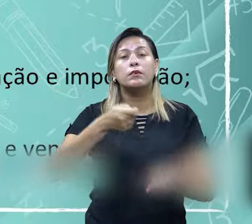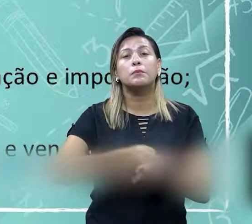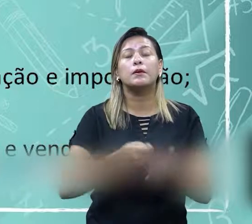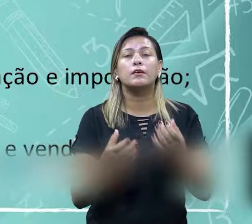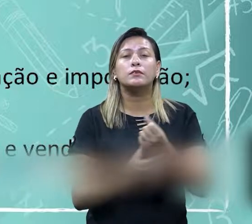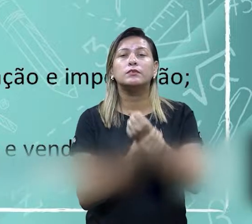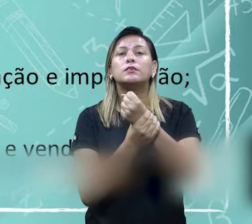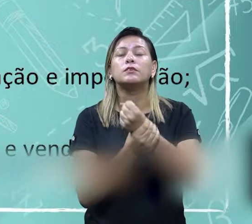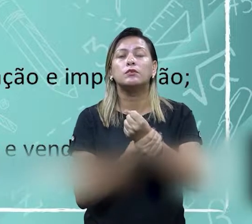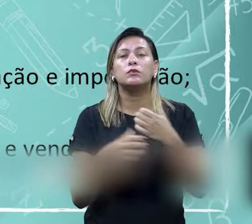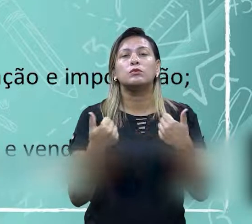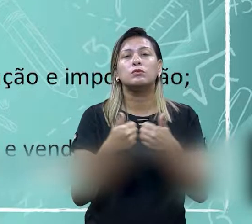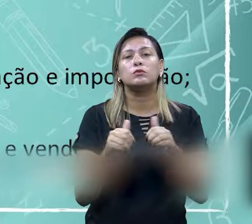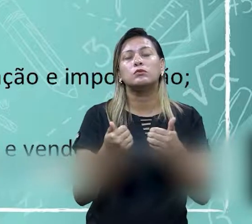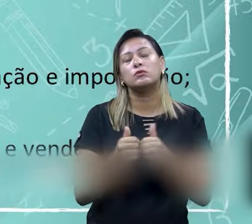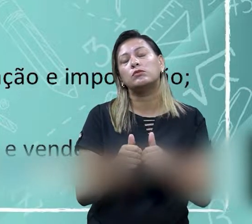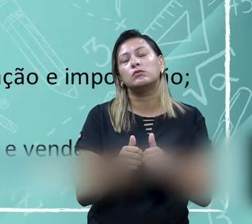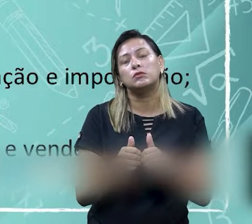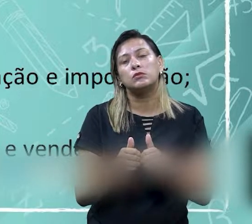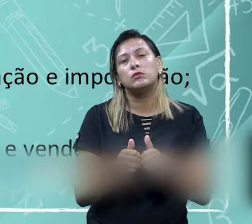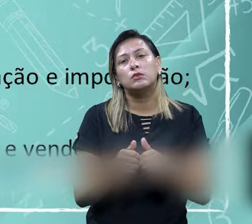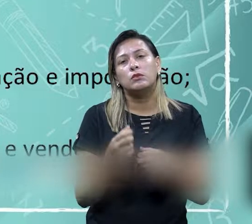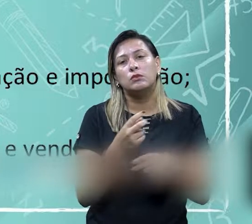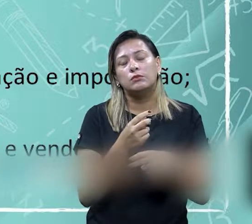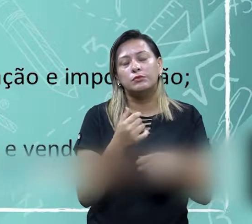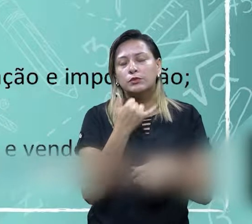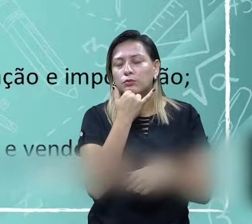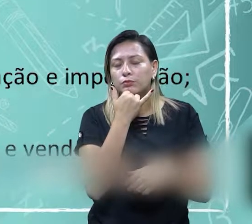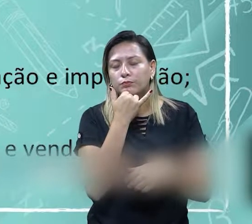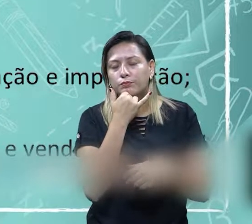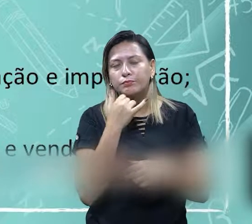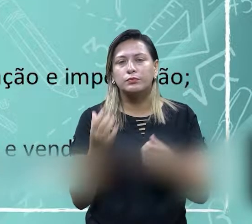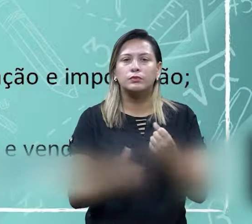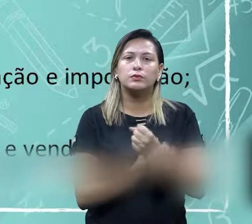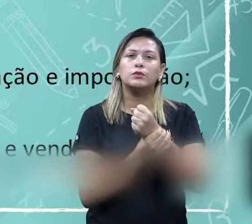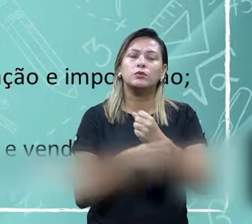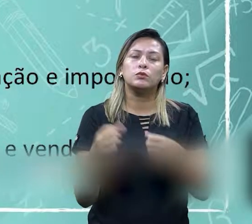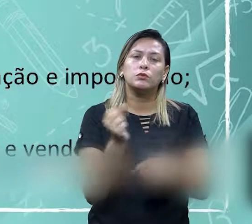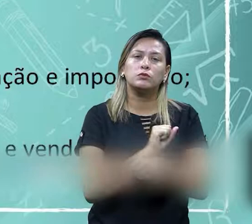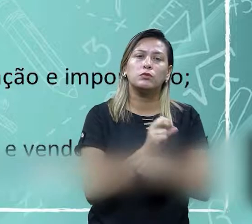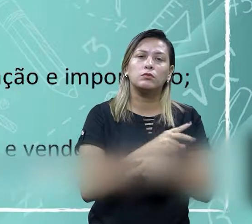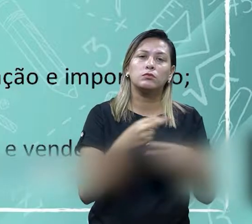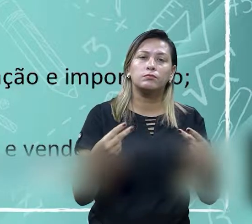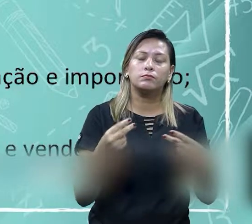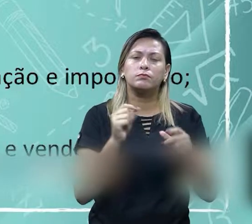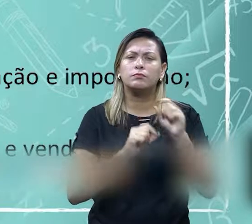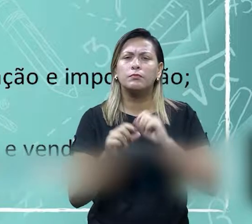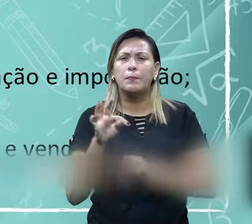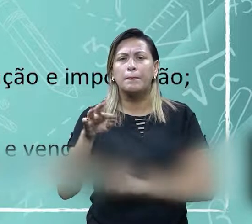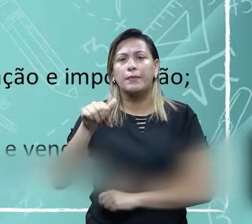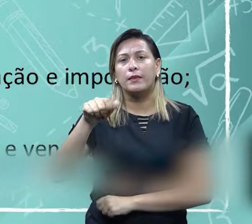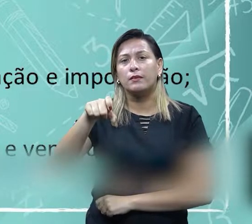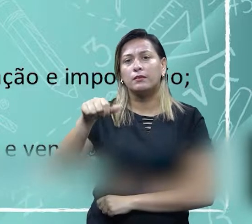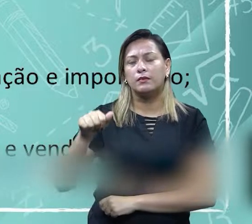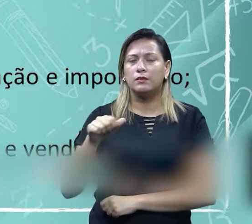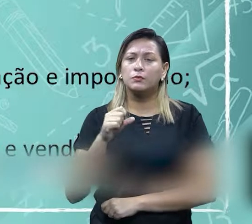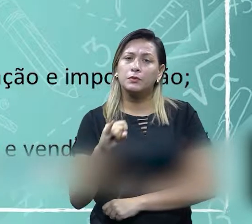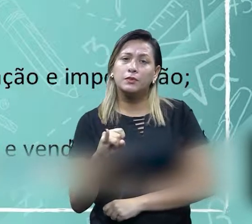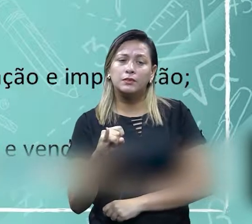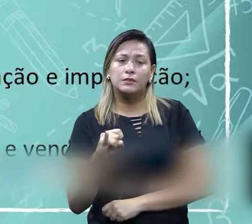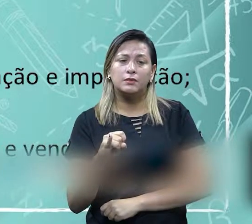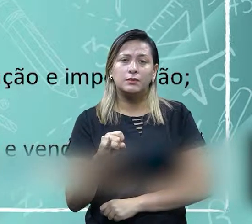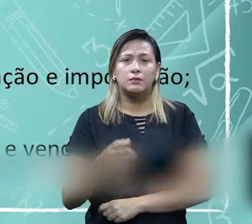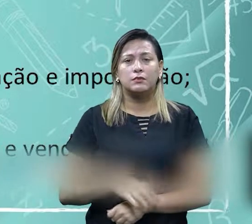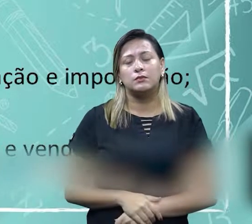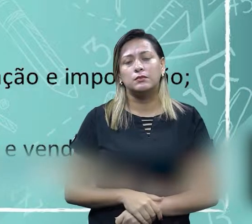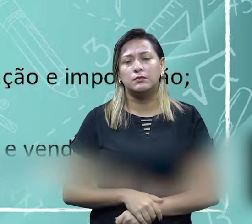sobre o seguro de carga, que exatamente essa ideia do seguro de carga é uma taxa que se paga para qualquer desvio, dano